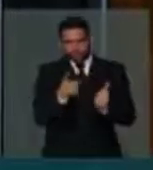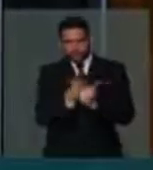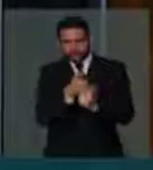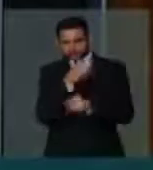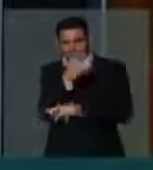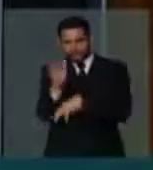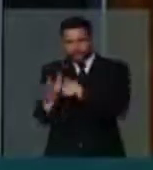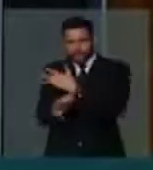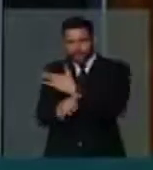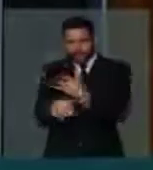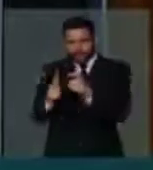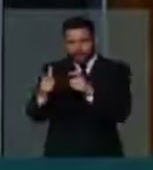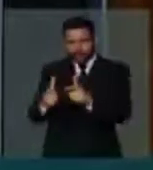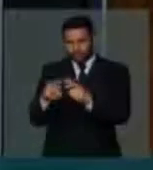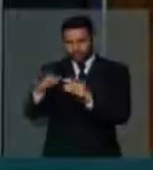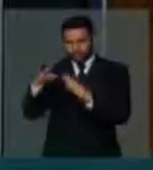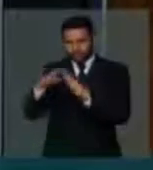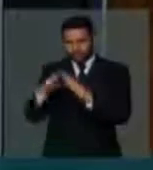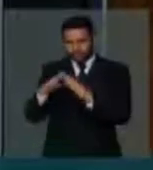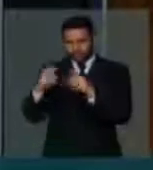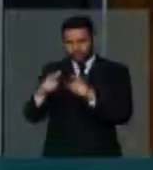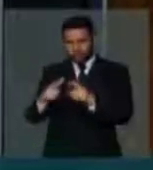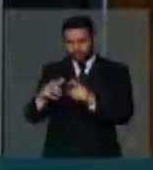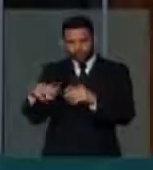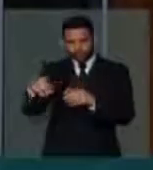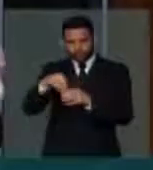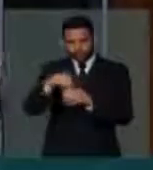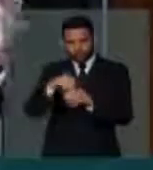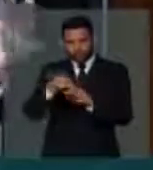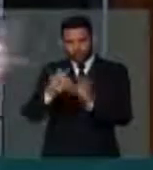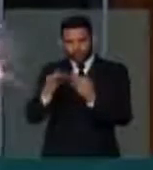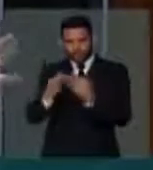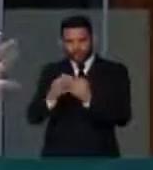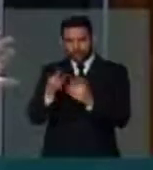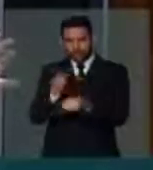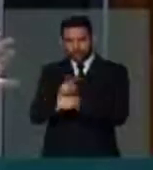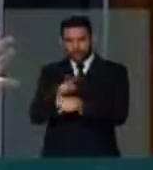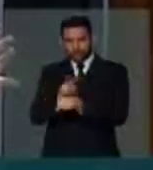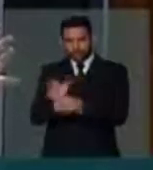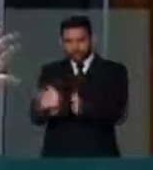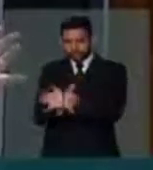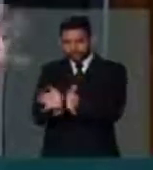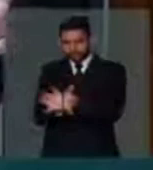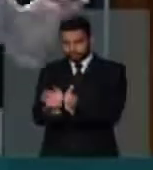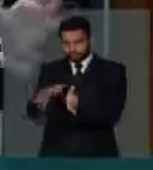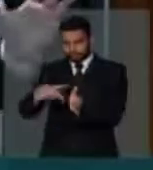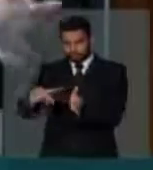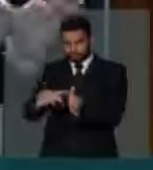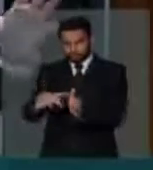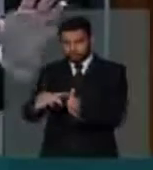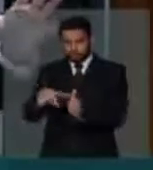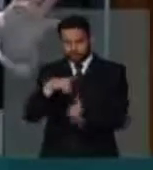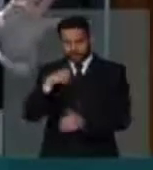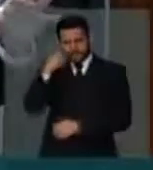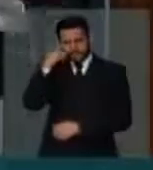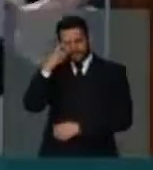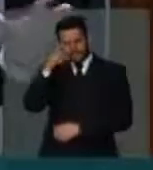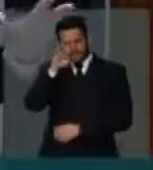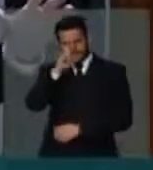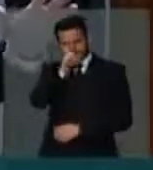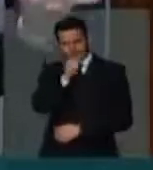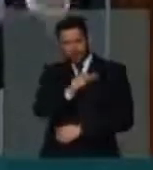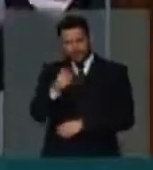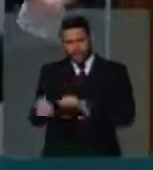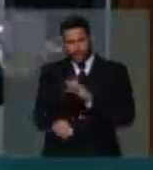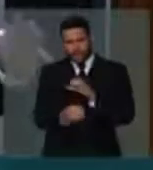matas, aonde um tronco familiar organizava uma comunidade. Imaginem os senhores que, quando